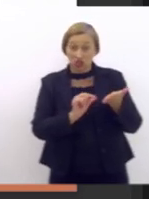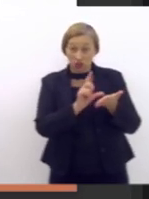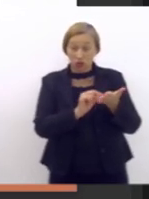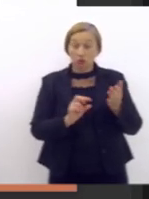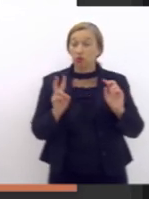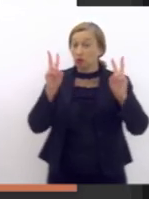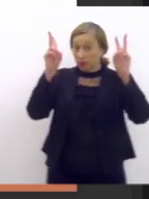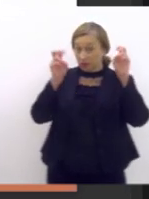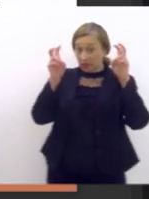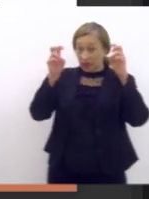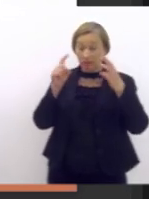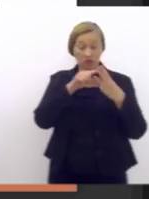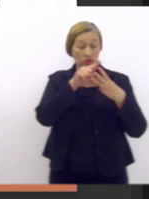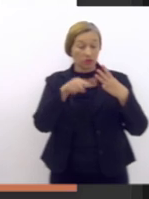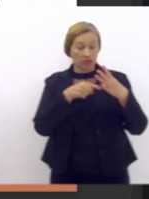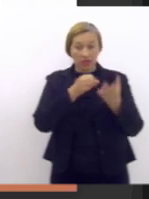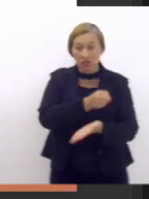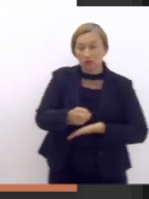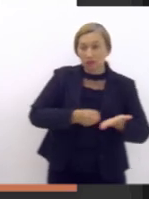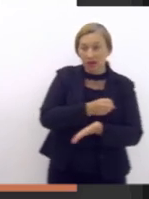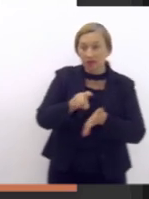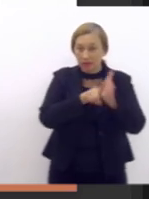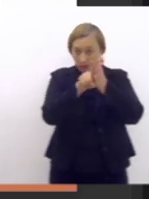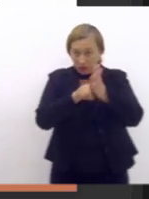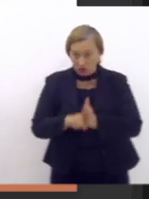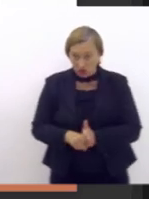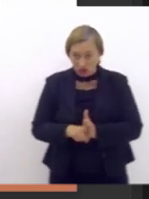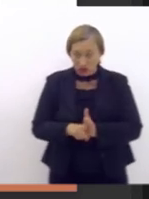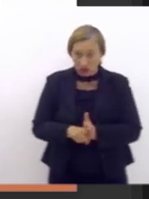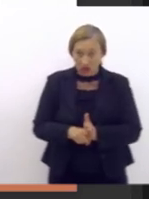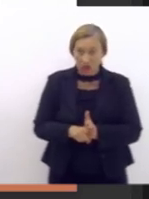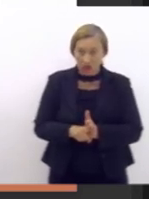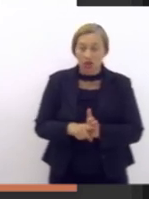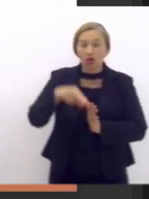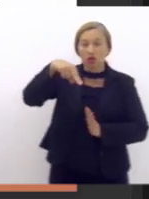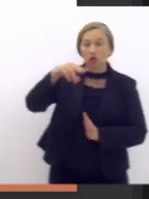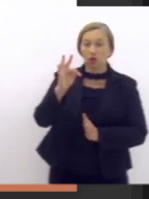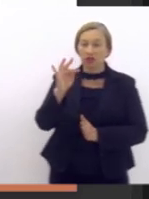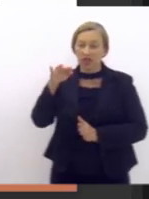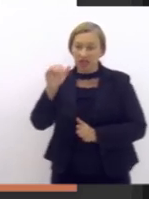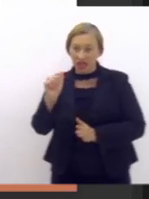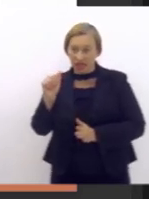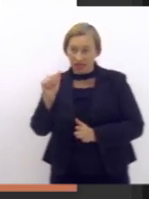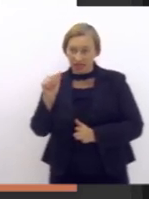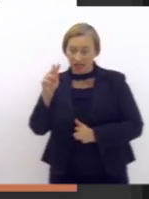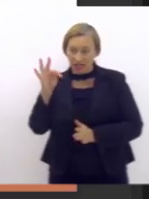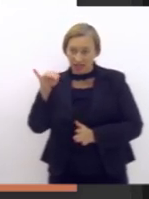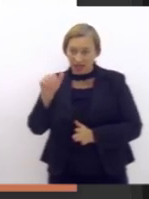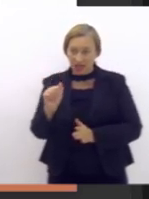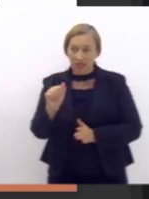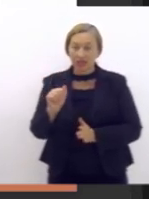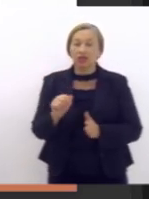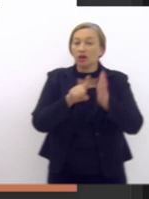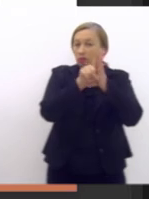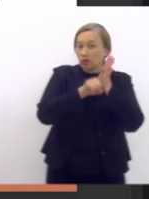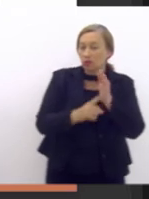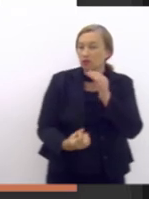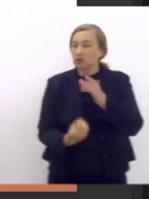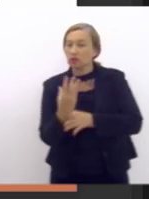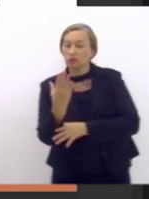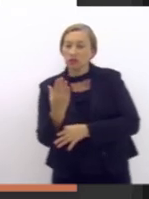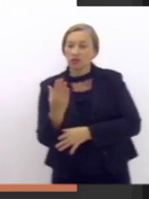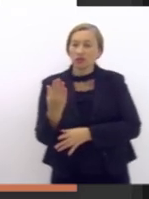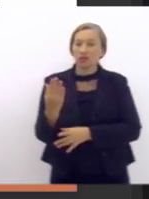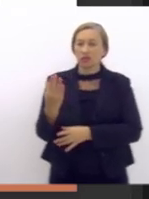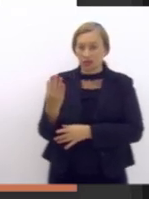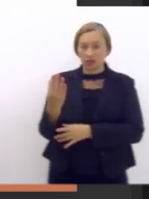temas relativos aos três eixos temáticos de pesquisa. Essas notas técnicas, elas são produzidas tanto por pesquisadoras e pesquisadores